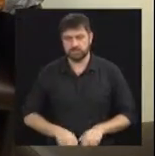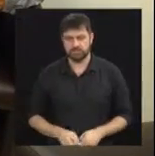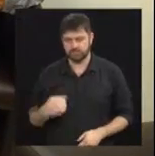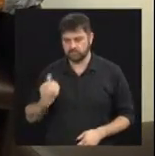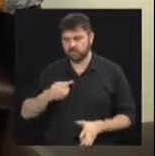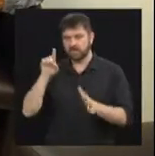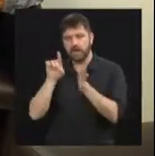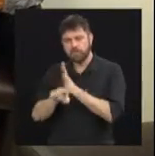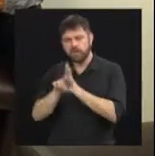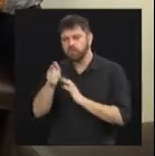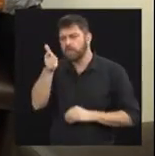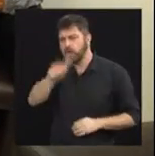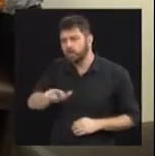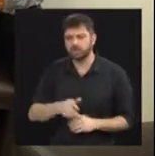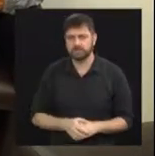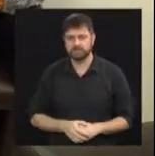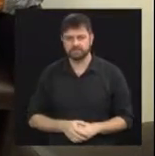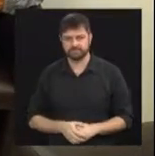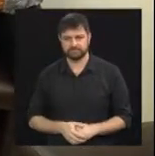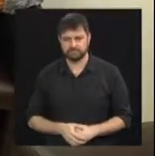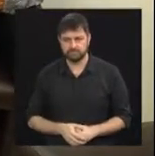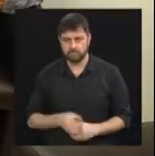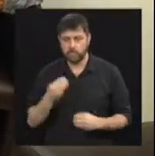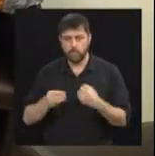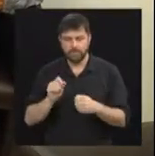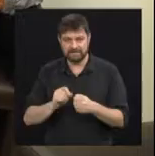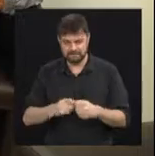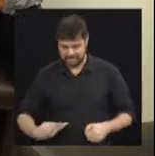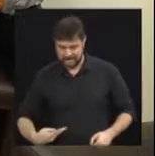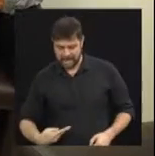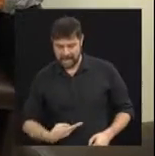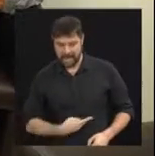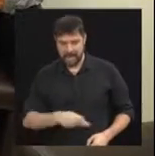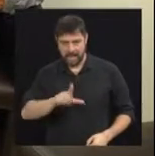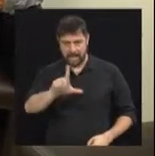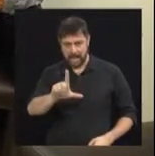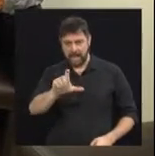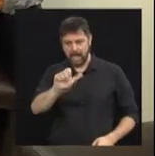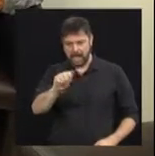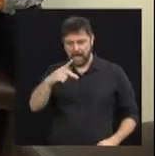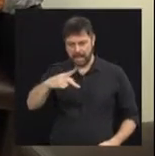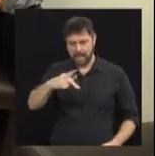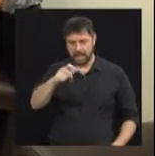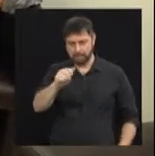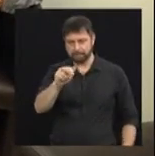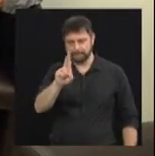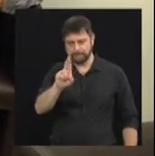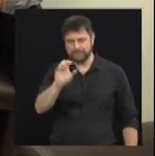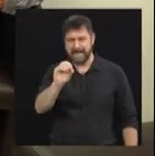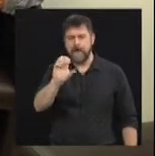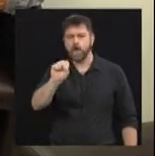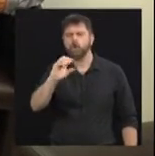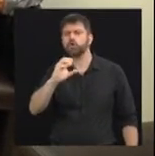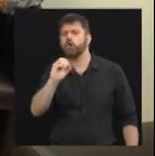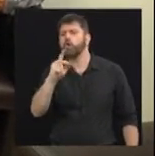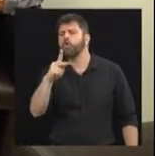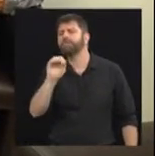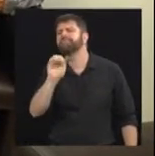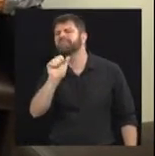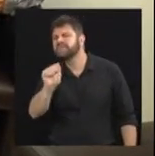próxima pergunta. Quando é apropriado oferecer laparoscopia para uma mulher infértil? Primeiro, o que é esse exame?